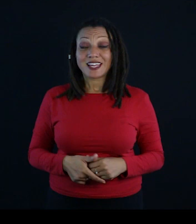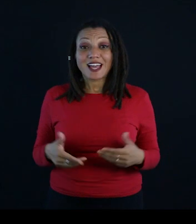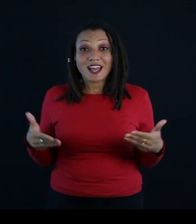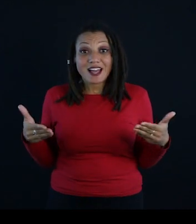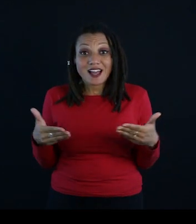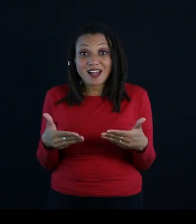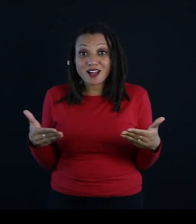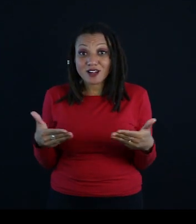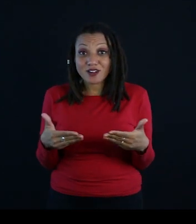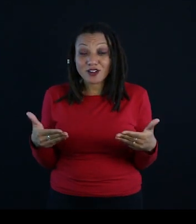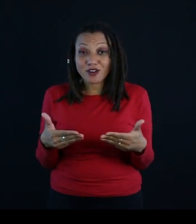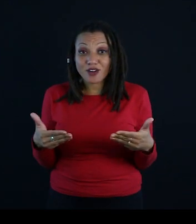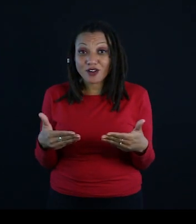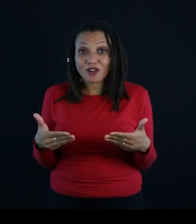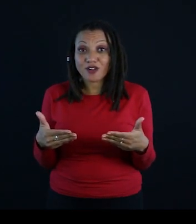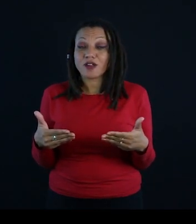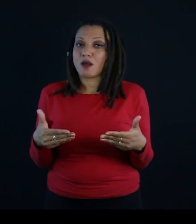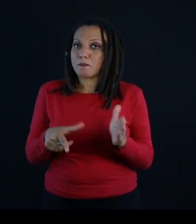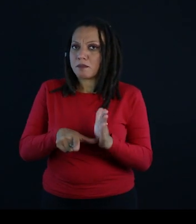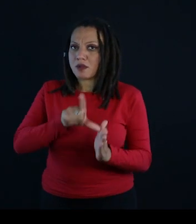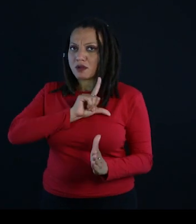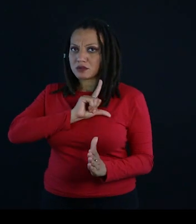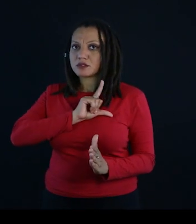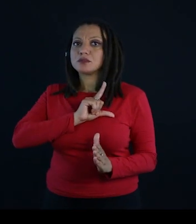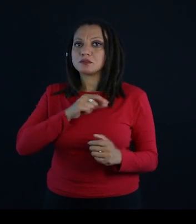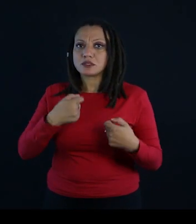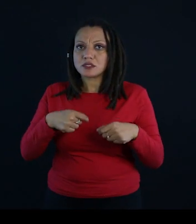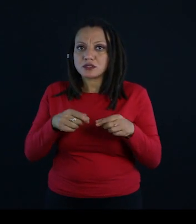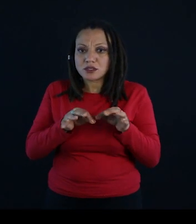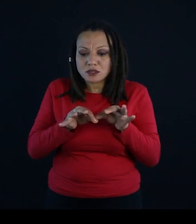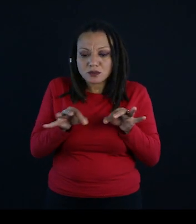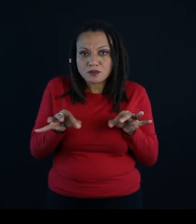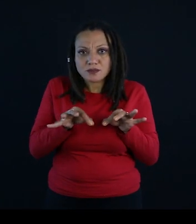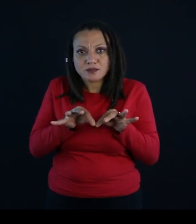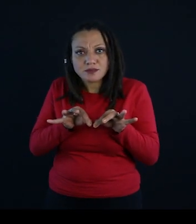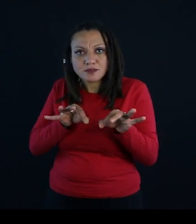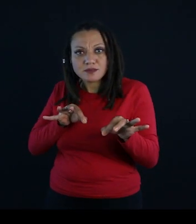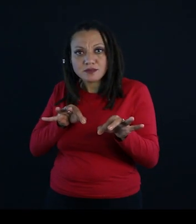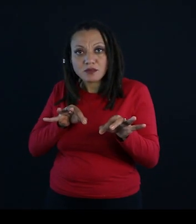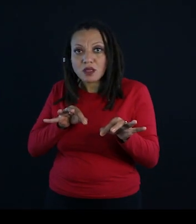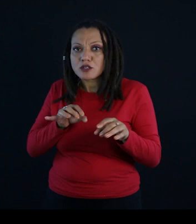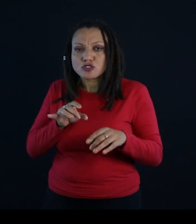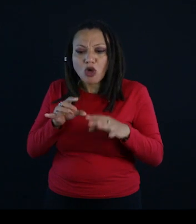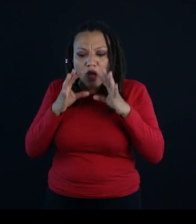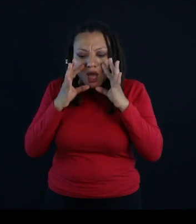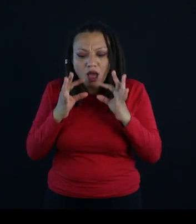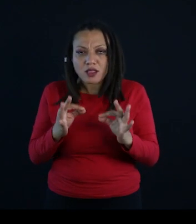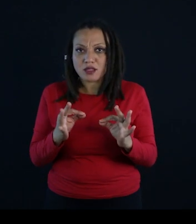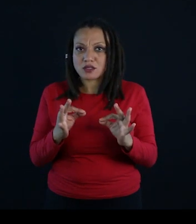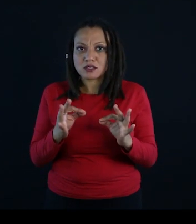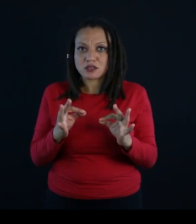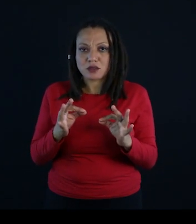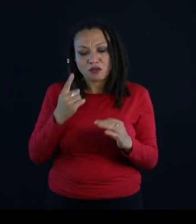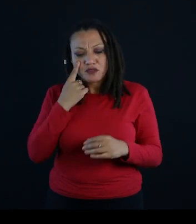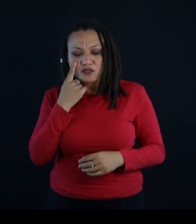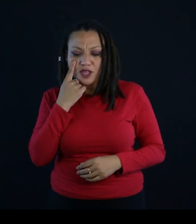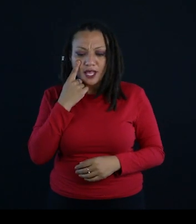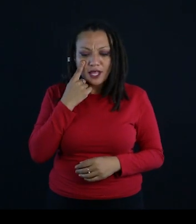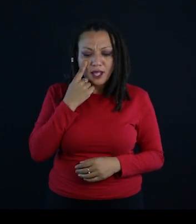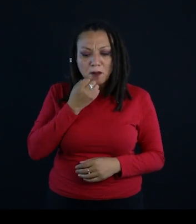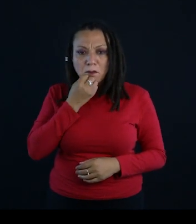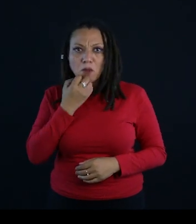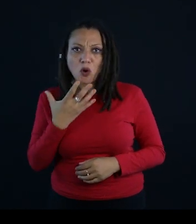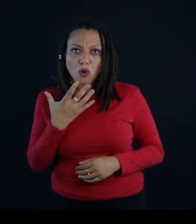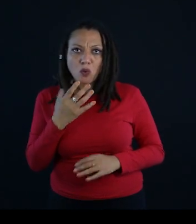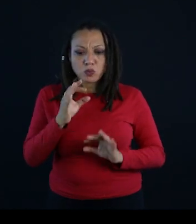Então, ó, que a gente vai fazer? A gente vai medir antes aqui, é tudo no olho. Vai simular se